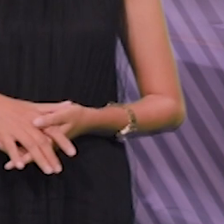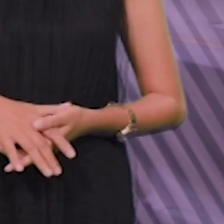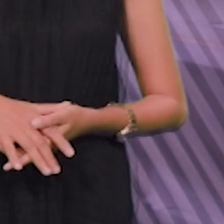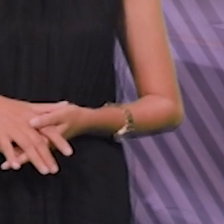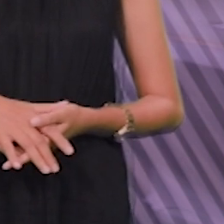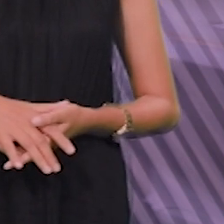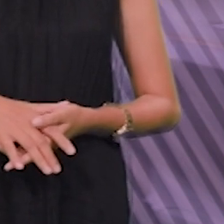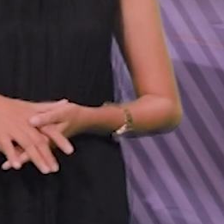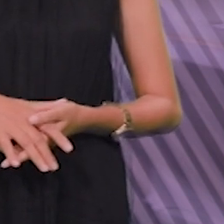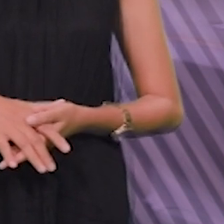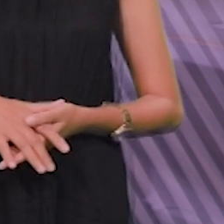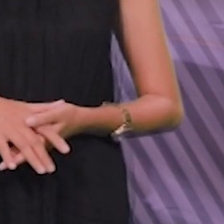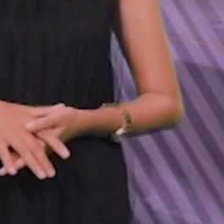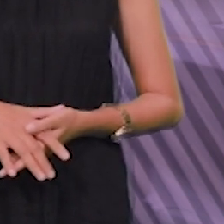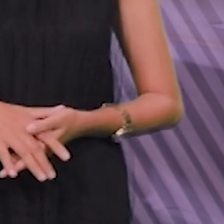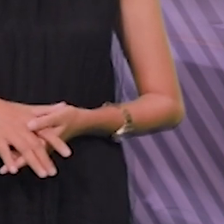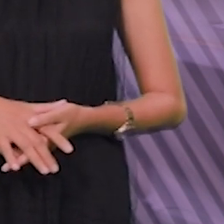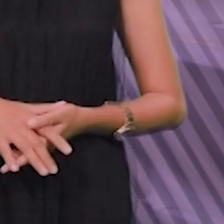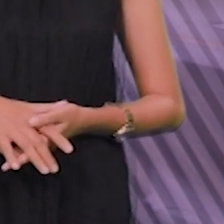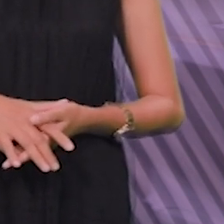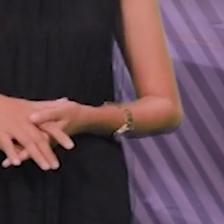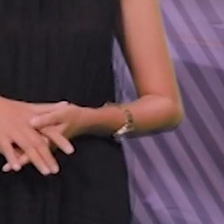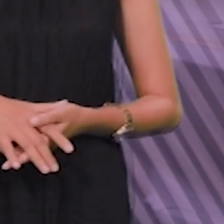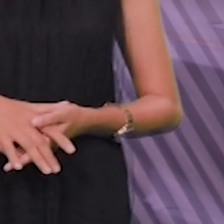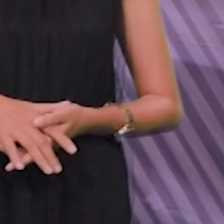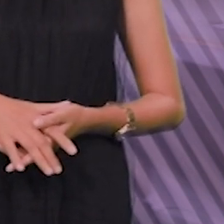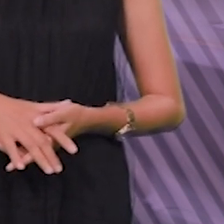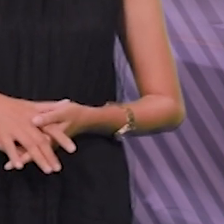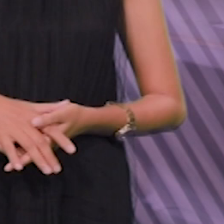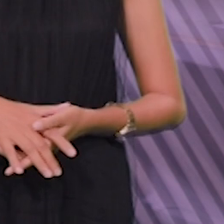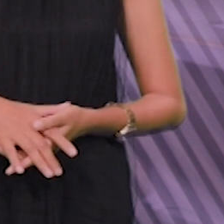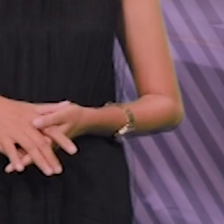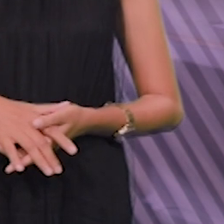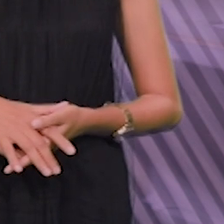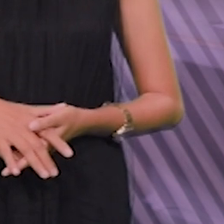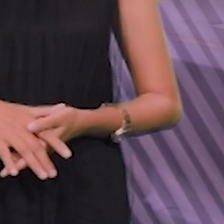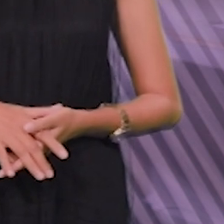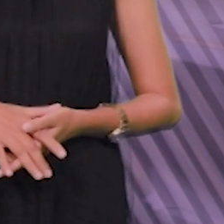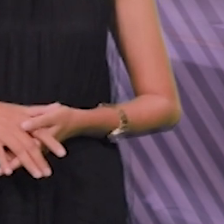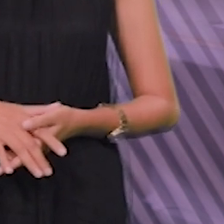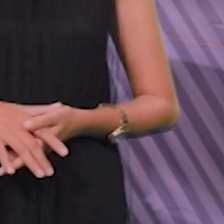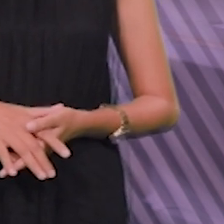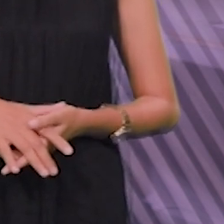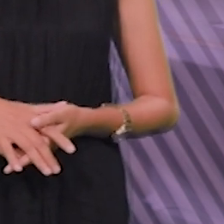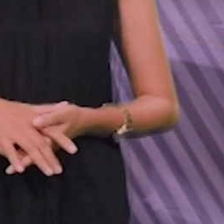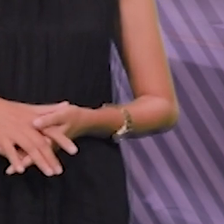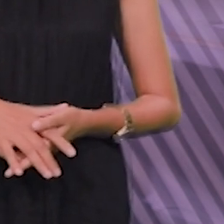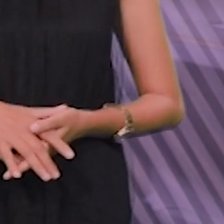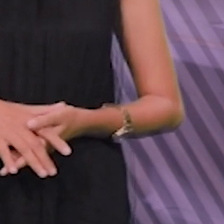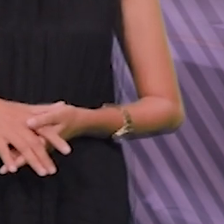a gostar do vídeo, né? Por comentário, quero que critica a nossa sugestão ruma, não quer dar a subscribe, não há nenhum botão